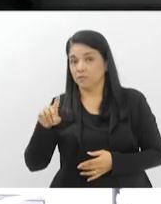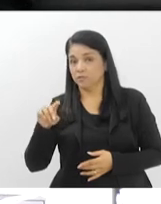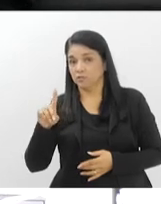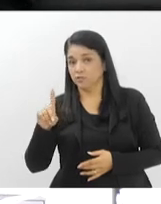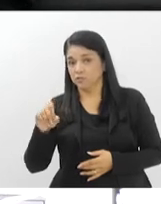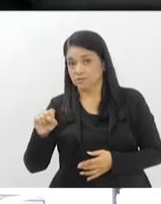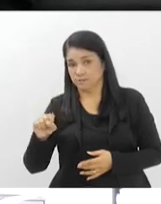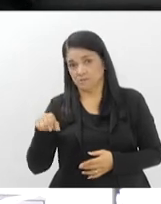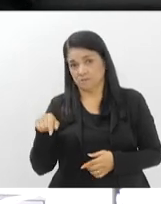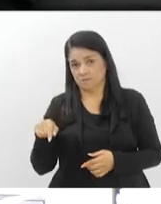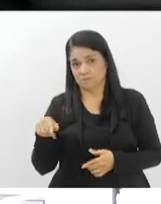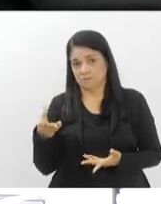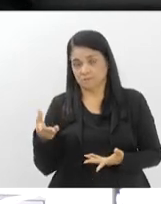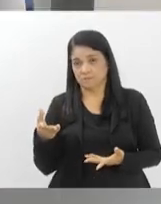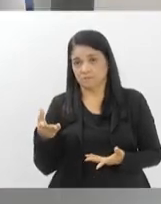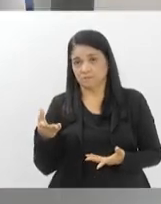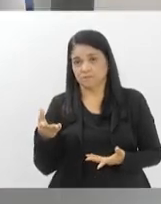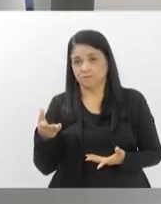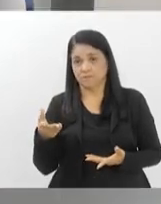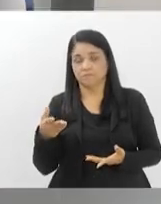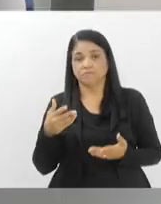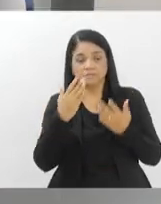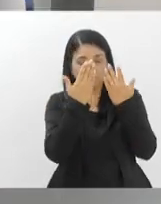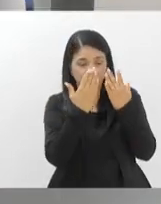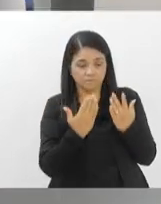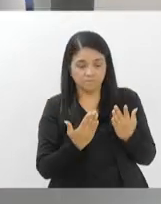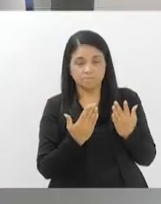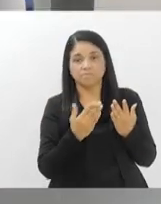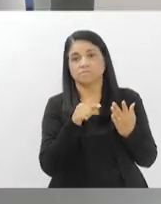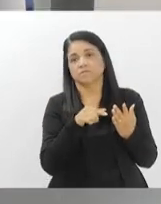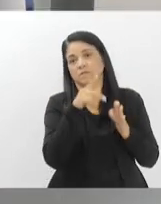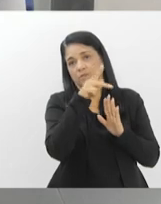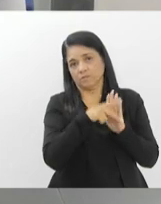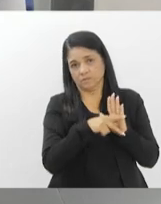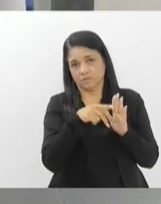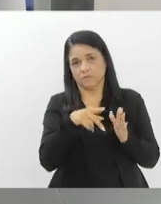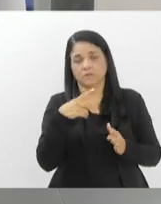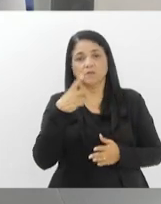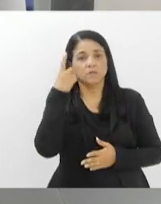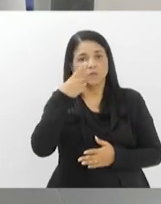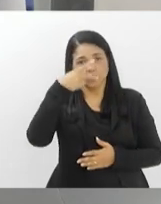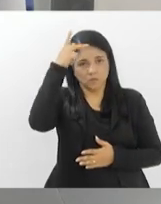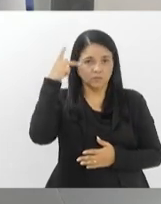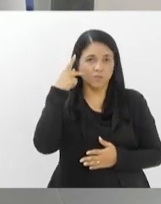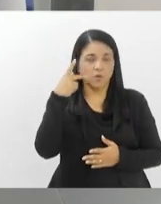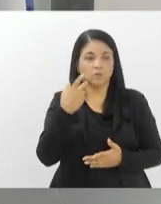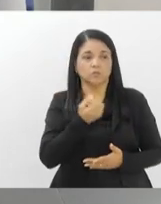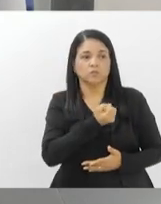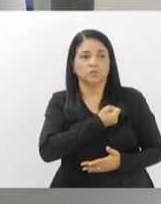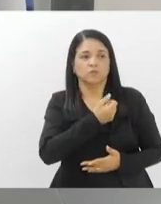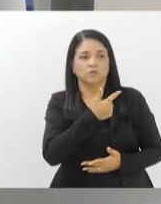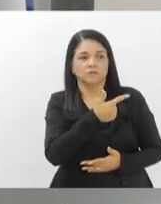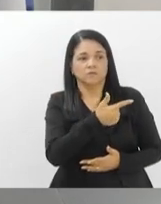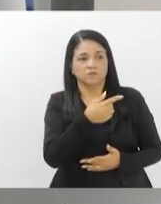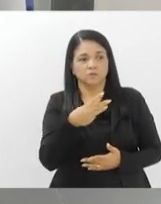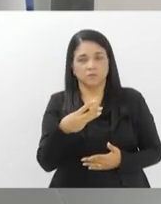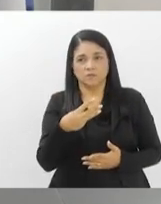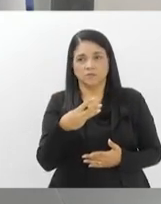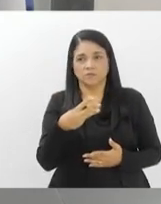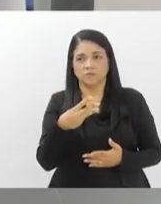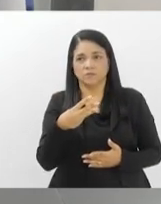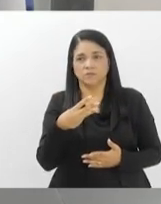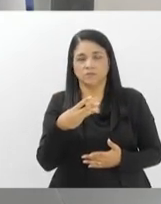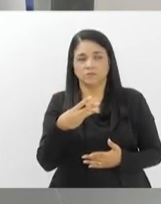tá. Certíssimo. Projeto, então, com vista deferida para o deputado Luiz Paulo. 23 da Presidente, pauta. Presidente, peço para retirar de pauta